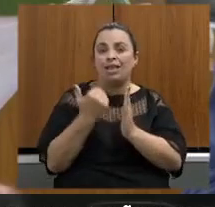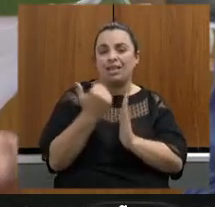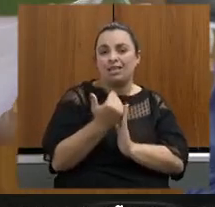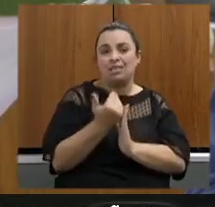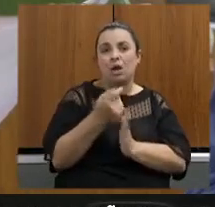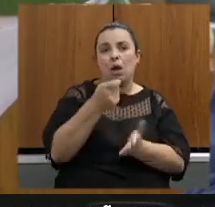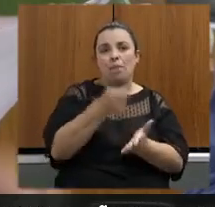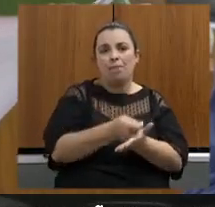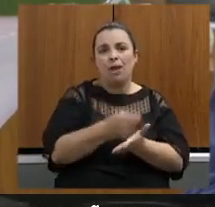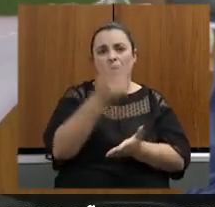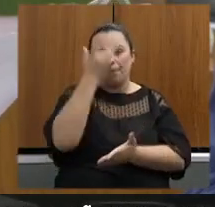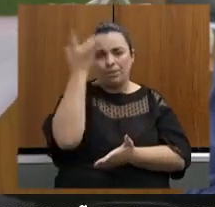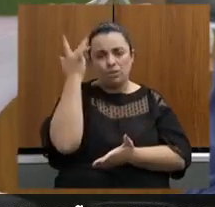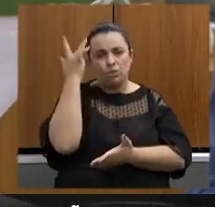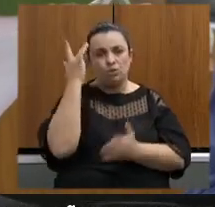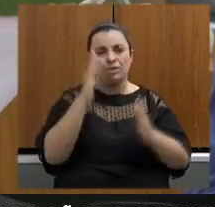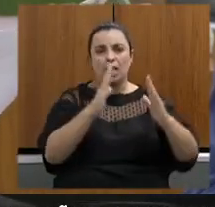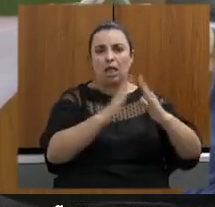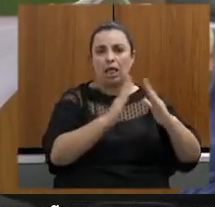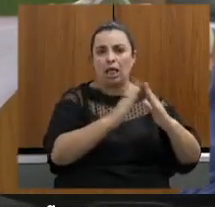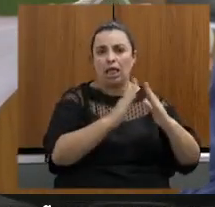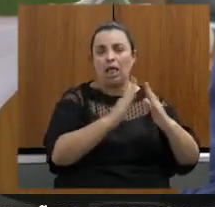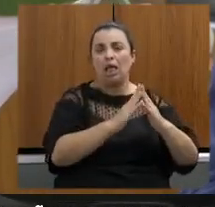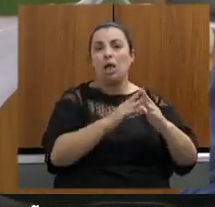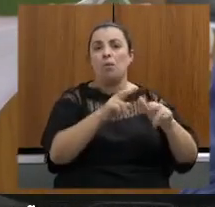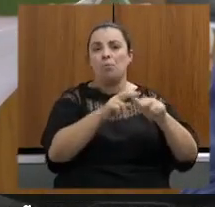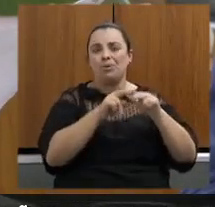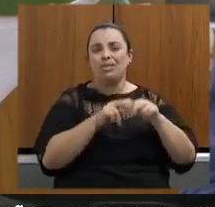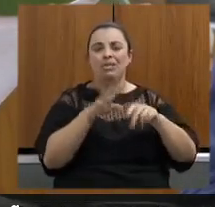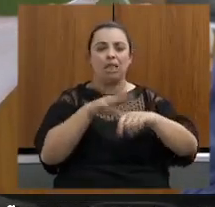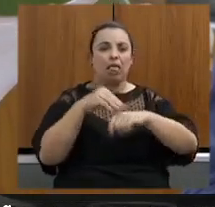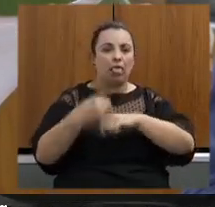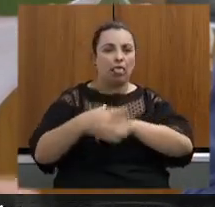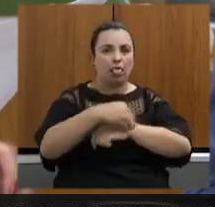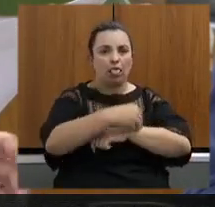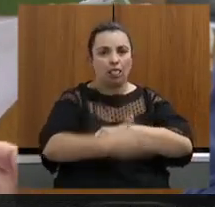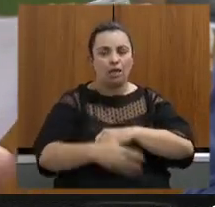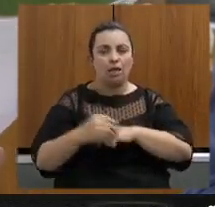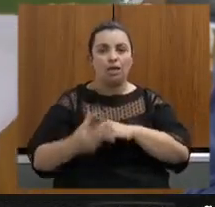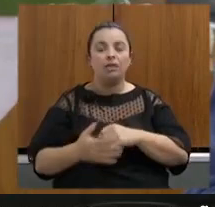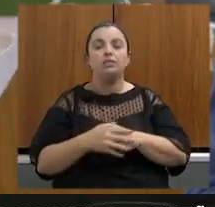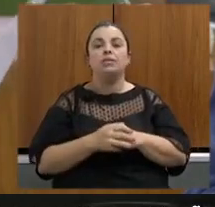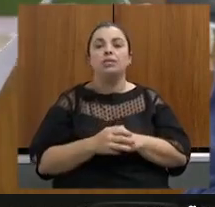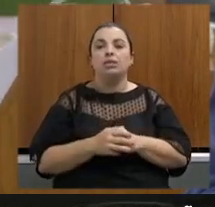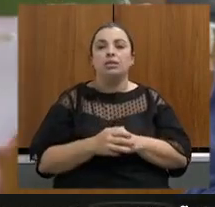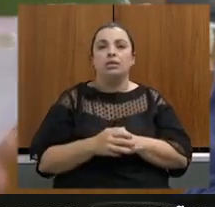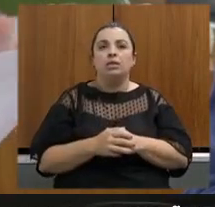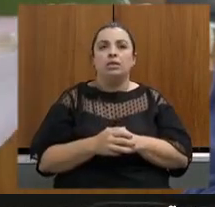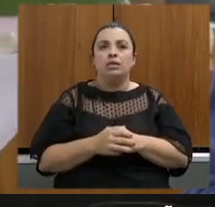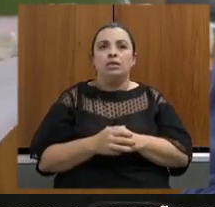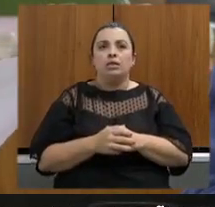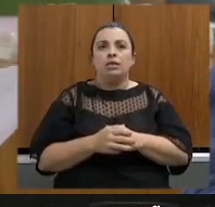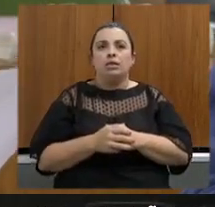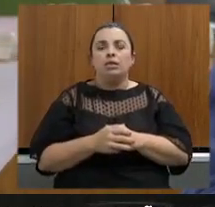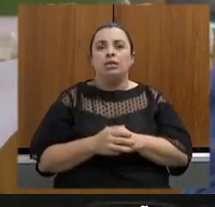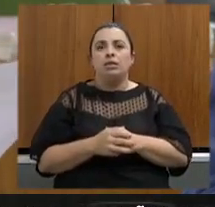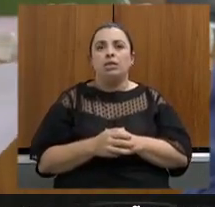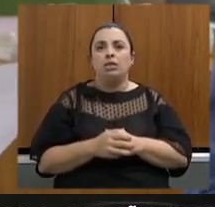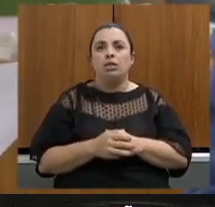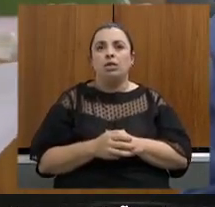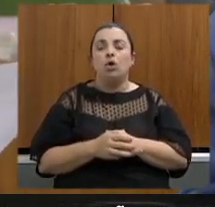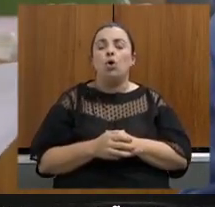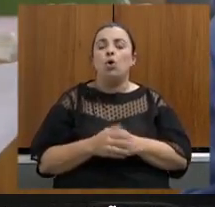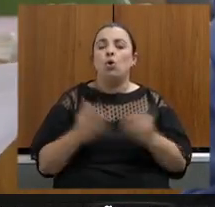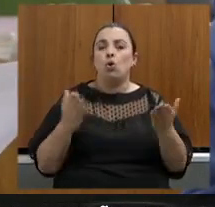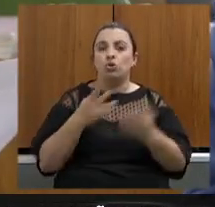paga aos filhos das pessoas e grelhadas em colônias de hansenianos é foi dito aqui